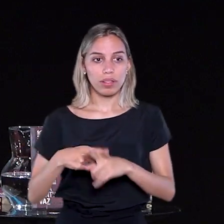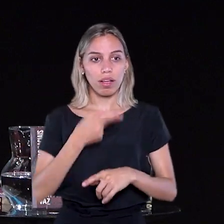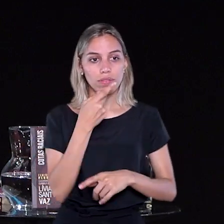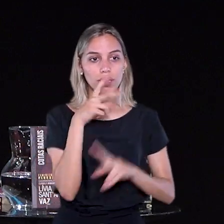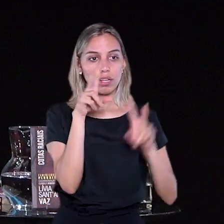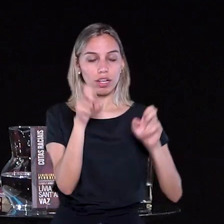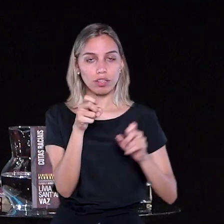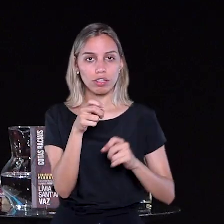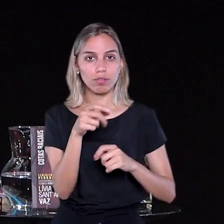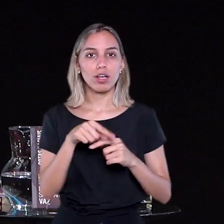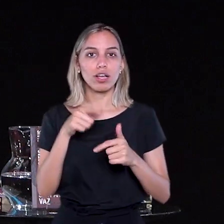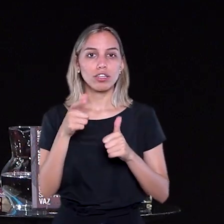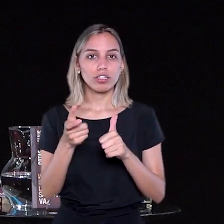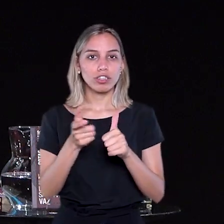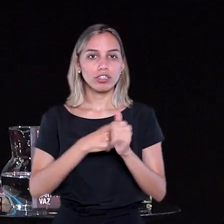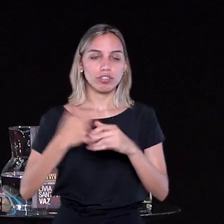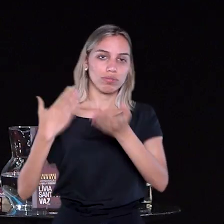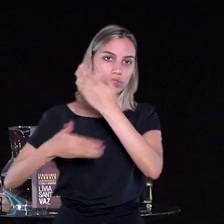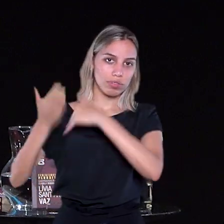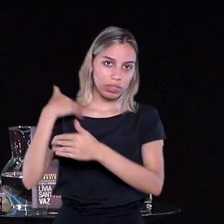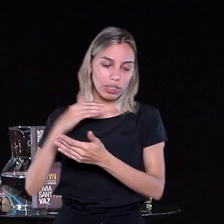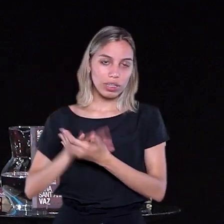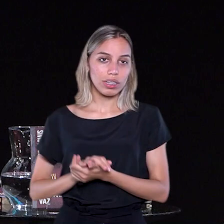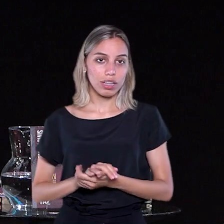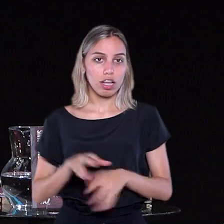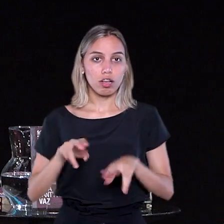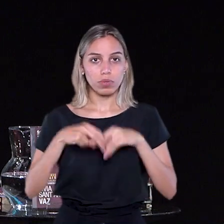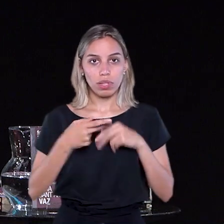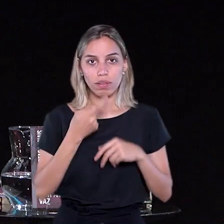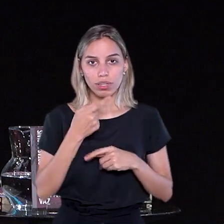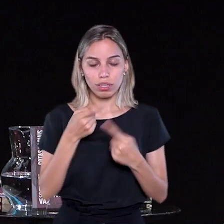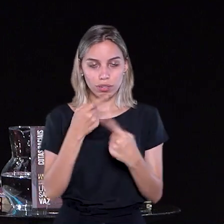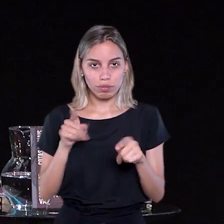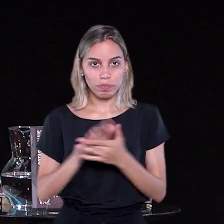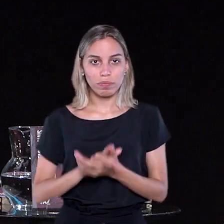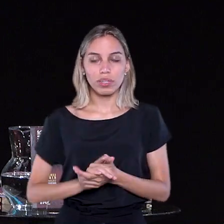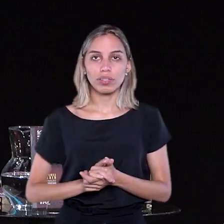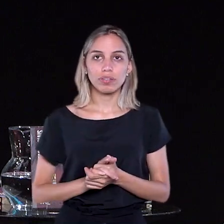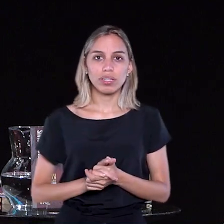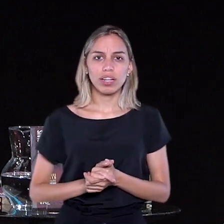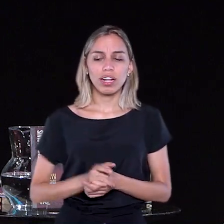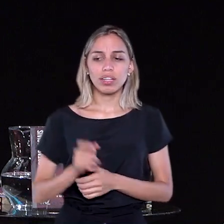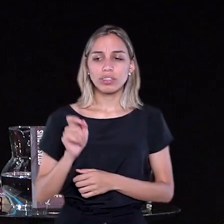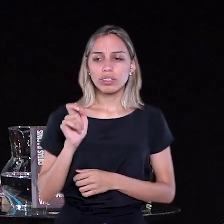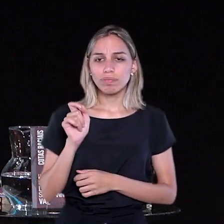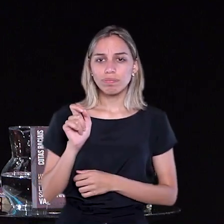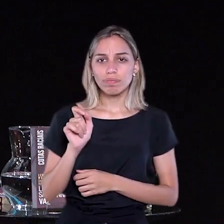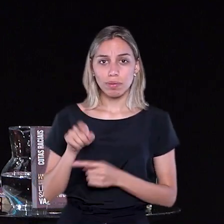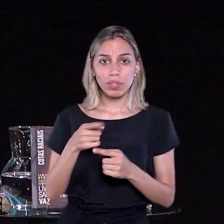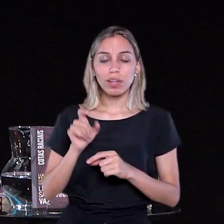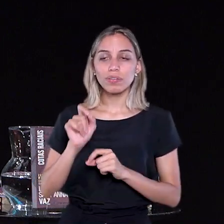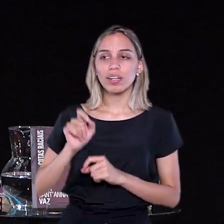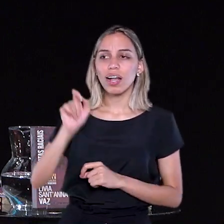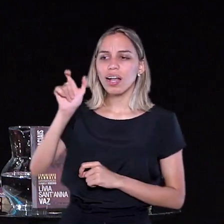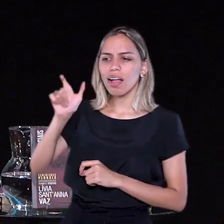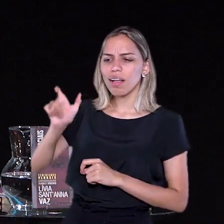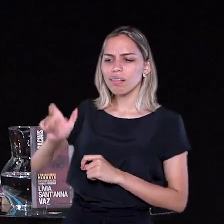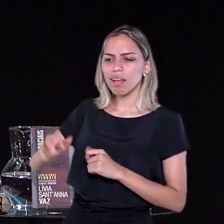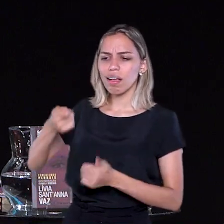também no mesmo patamar, sabe? E nem em oposição, porque não precisa também da oposição. Tem